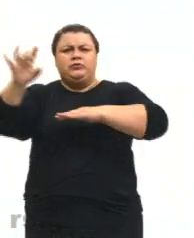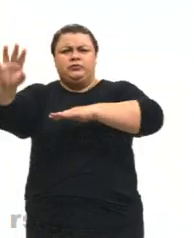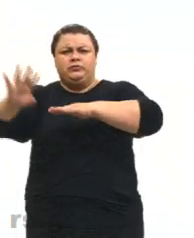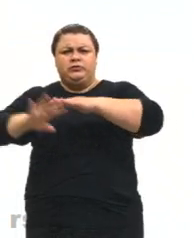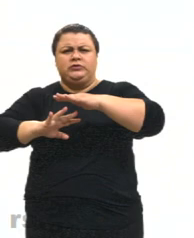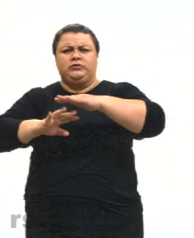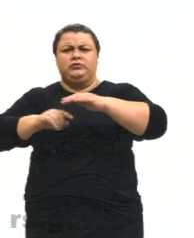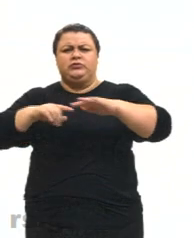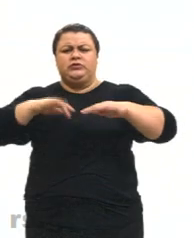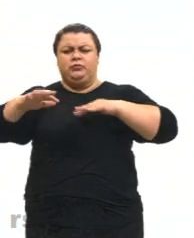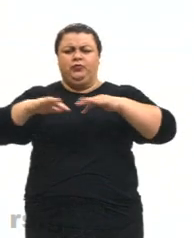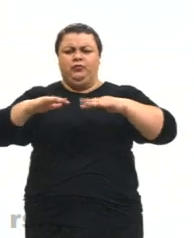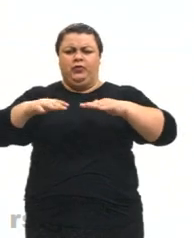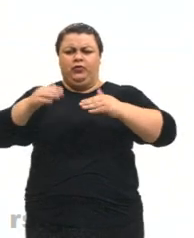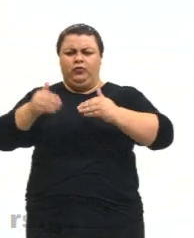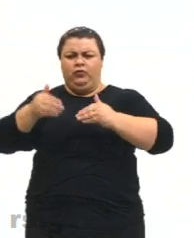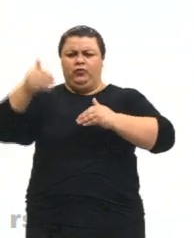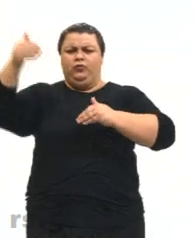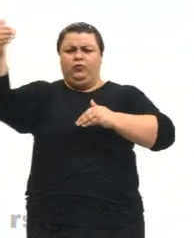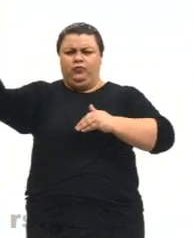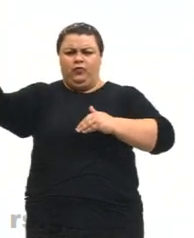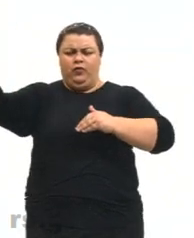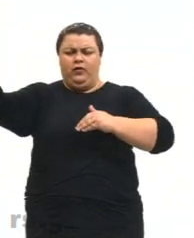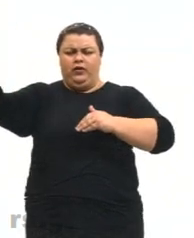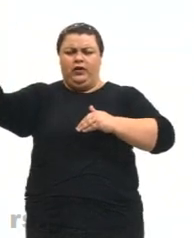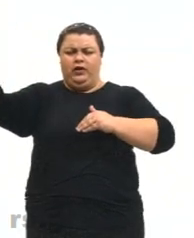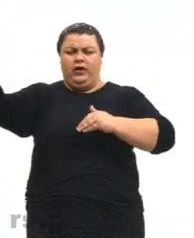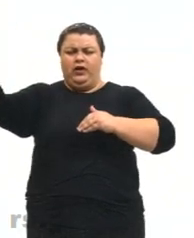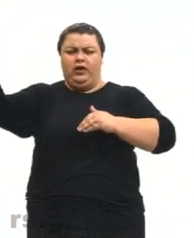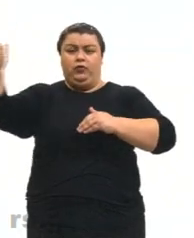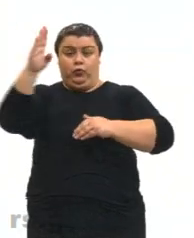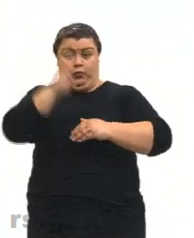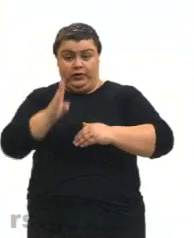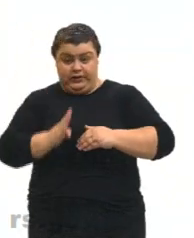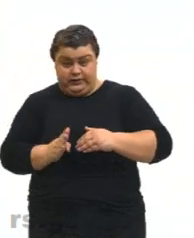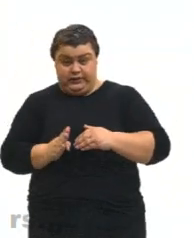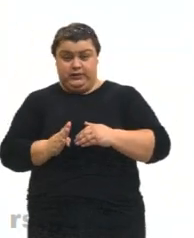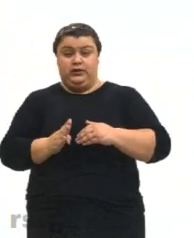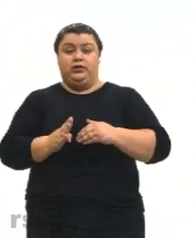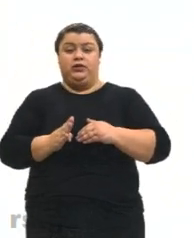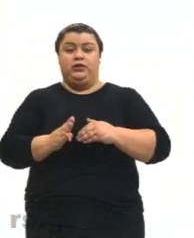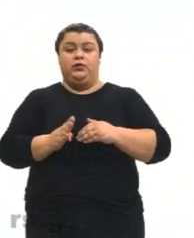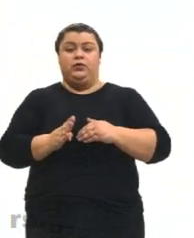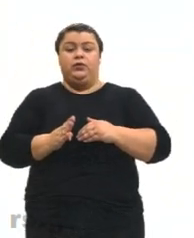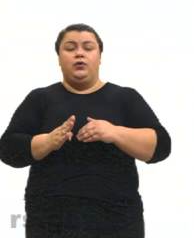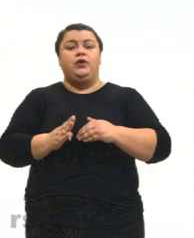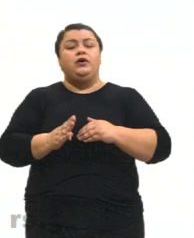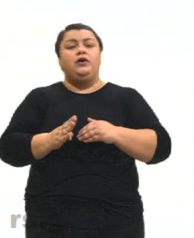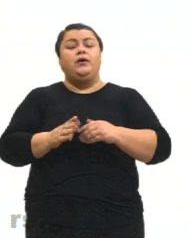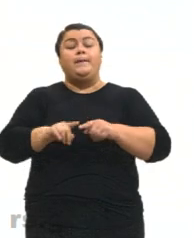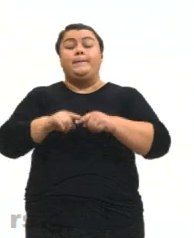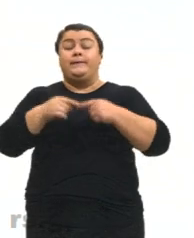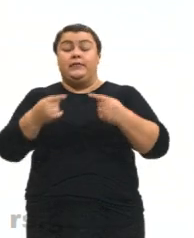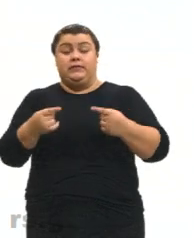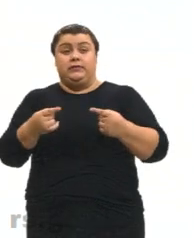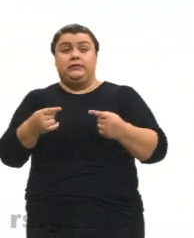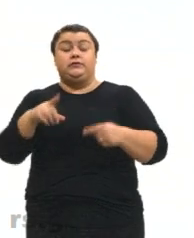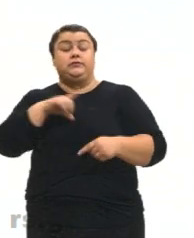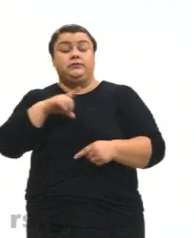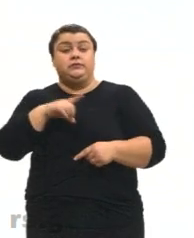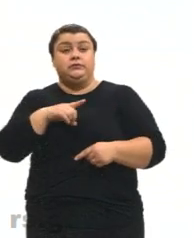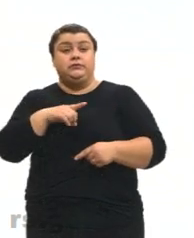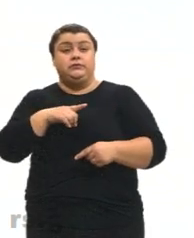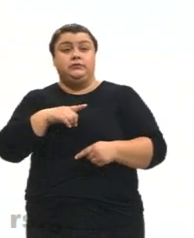pensa em movimentos externos né exógenos de imigrantes que vieram de fora do país mas a gente também